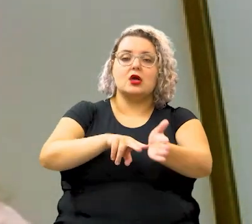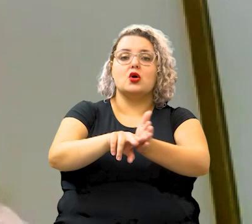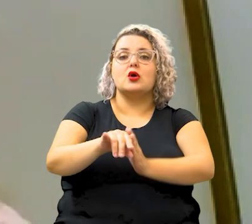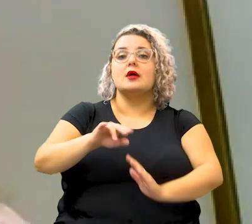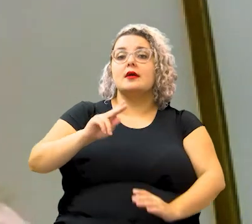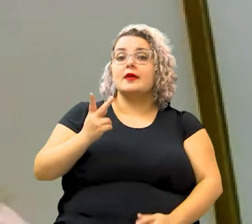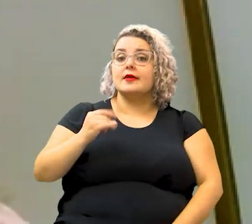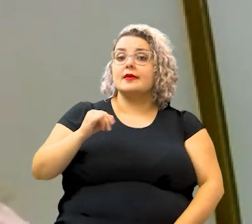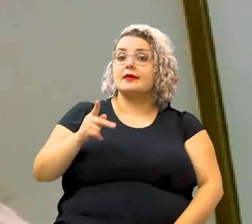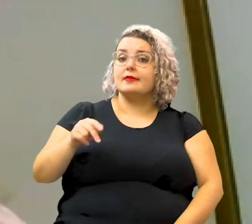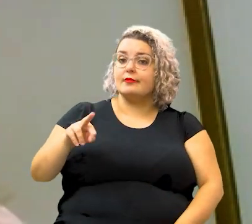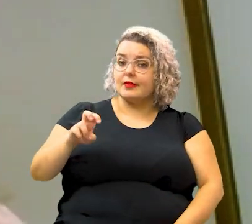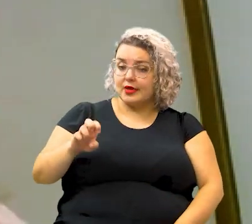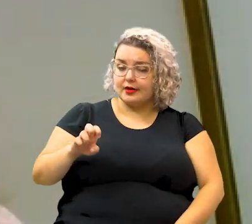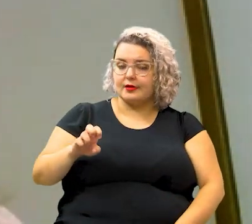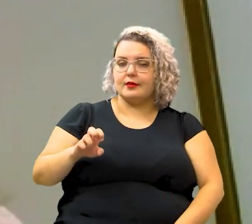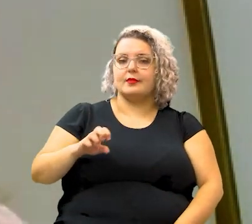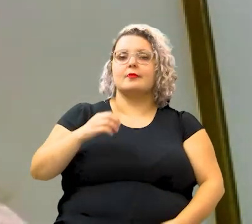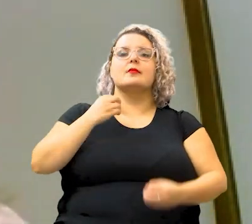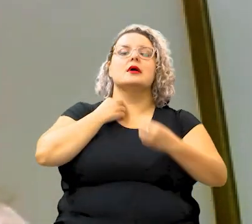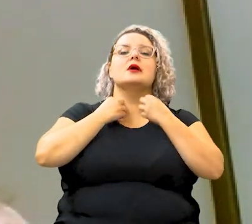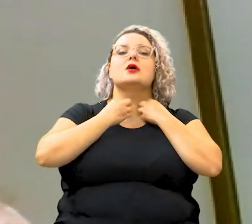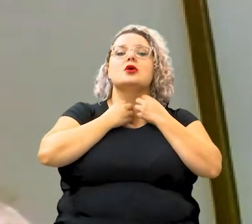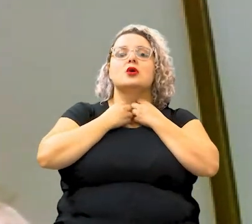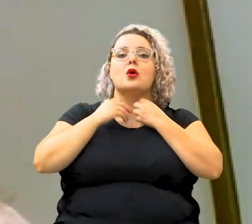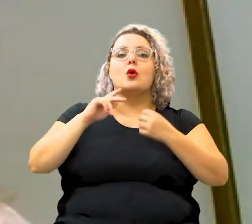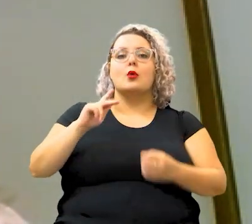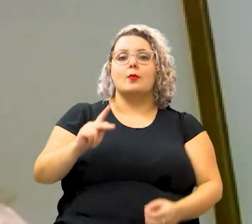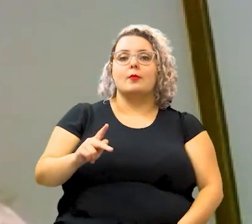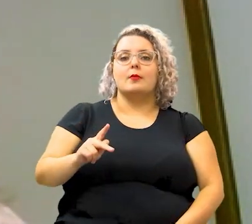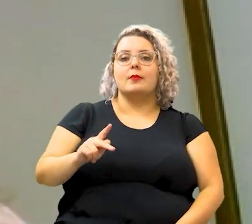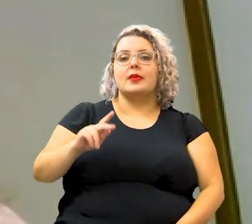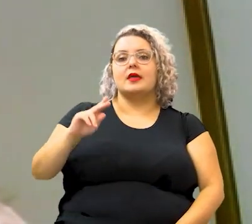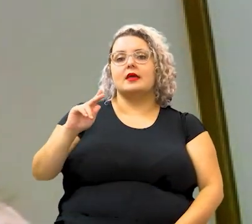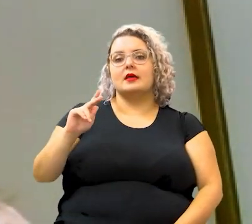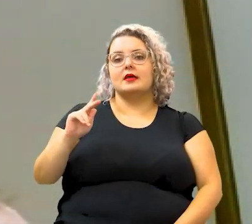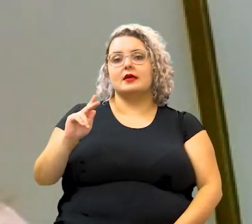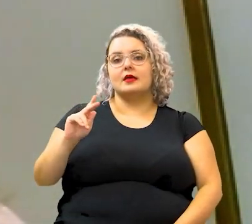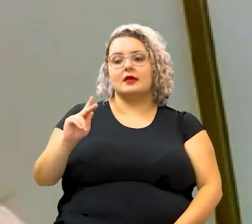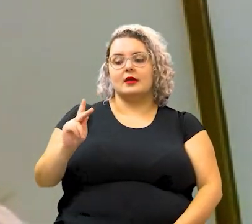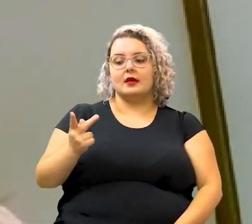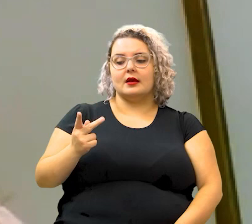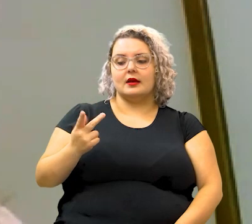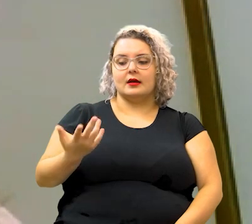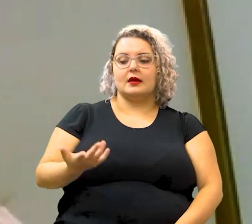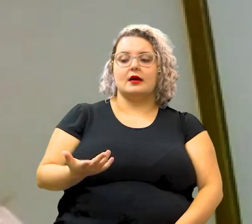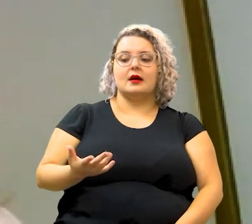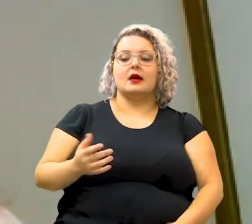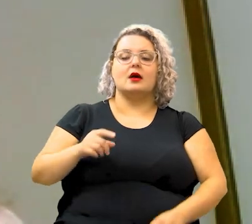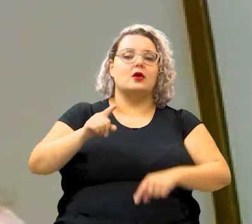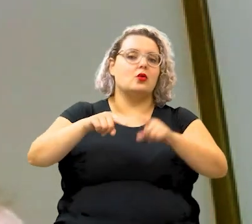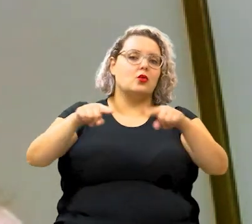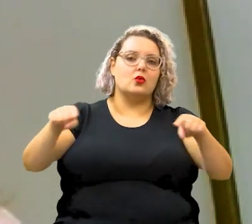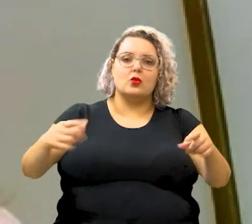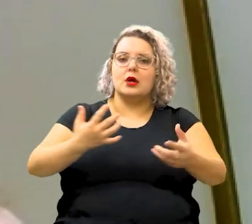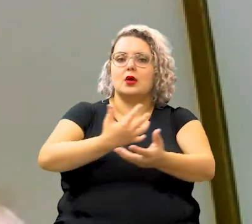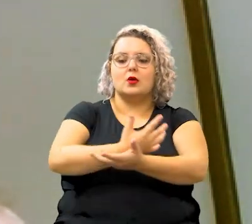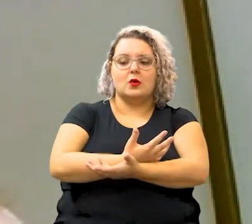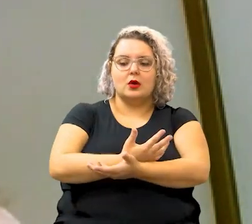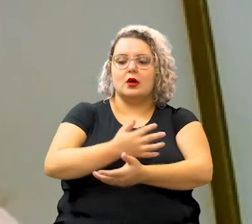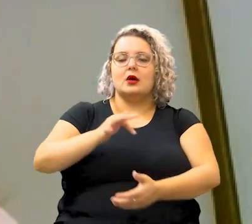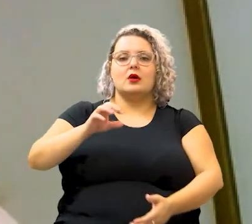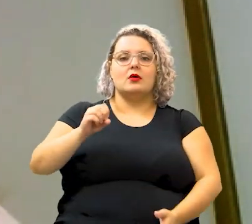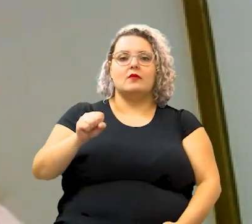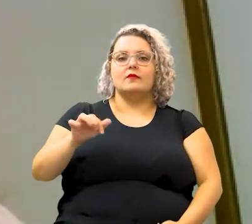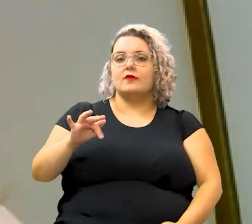de hiperparatireoidismo, né, porque o PTH, que é o paratormônio, vem aumentado, o cálcio vem alterado,